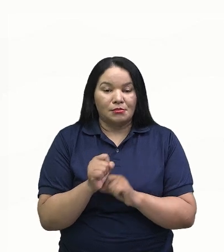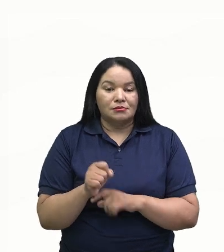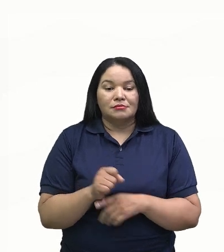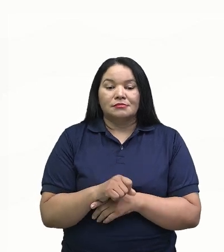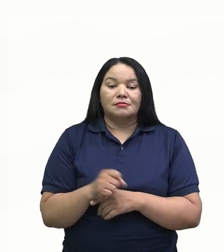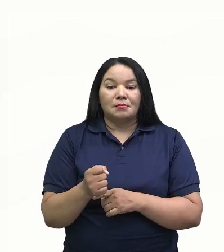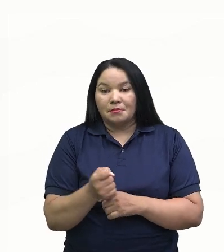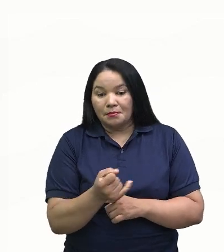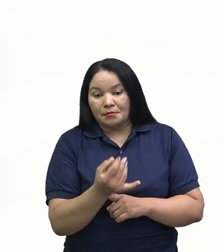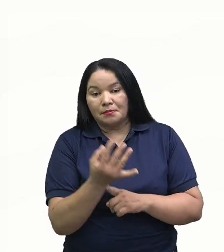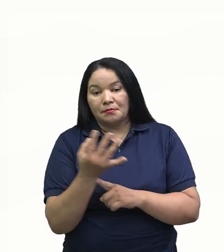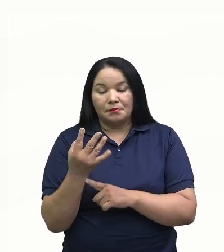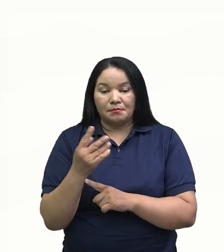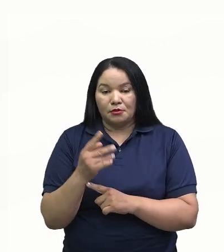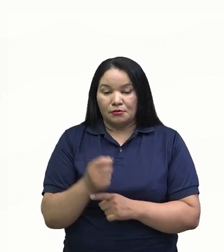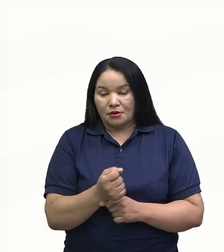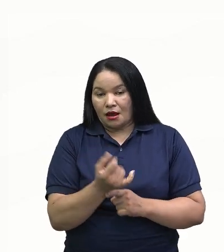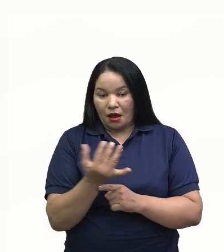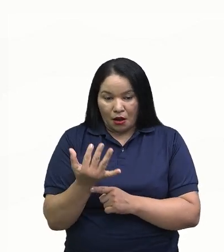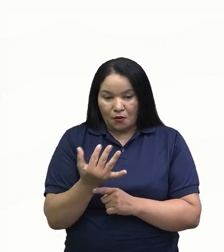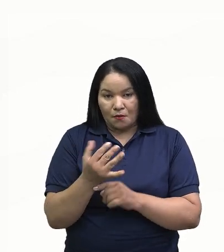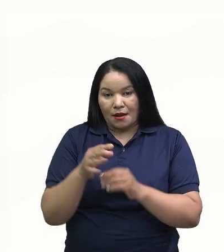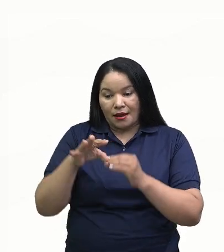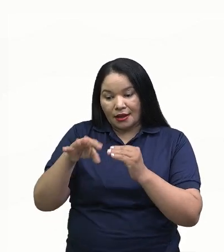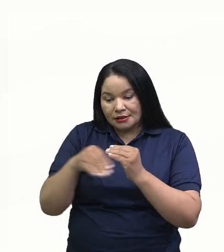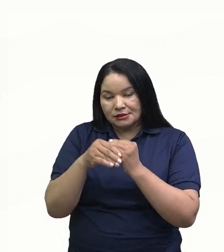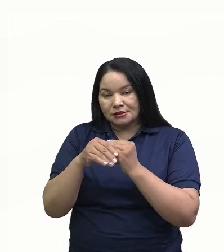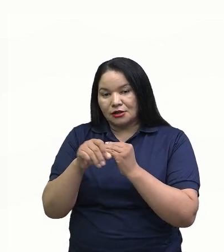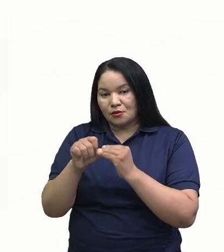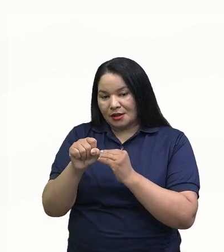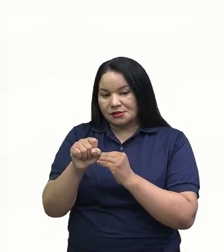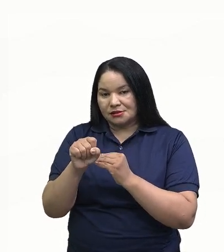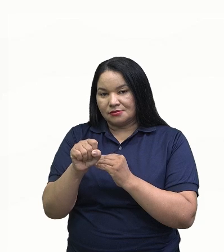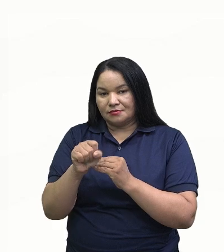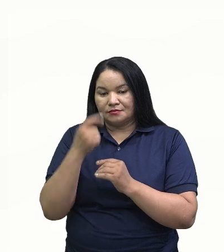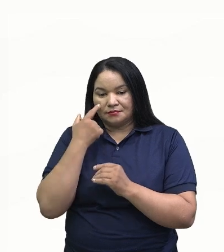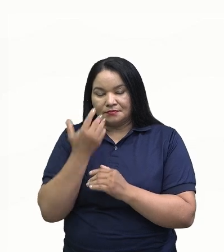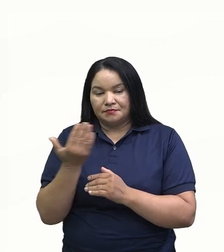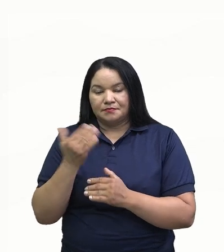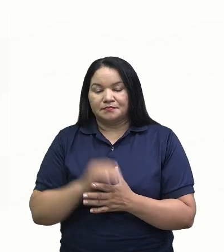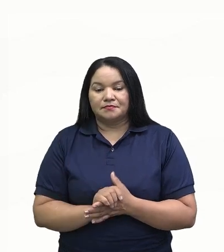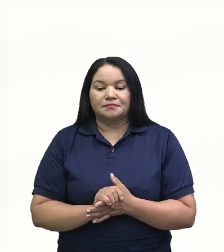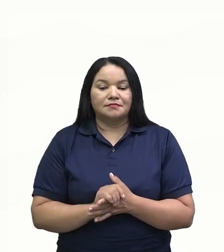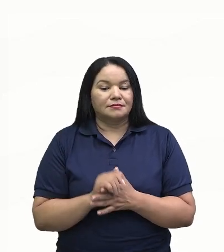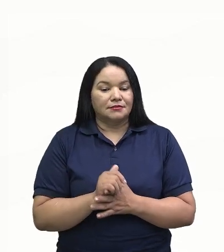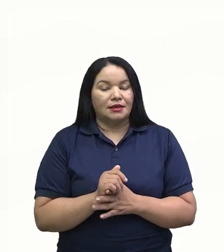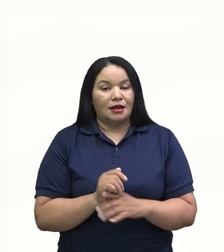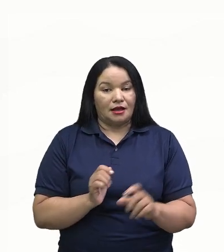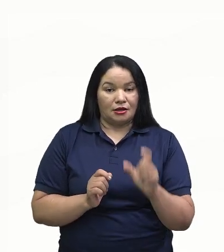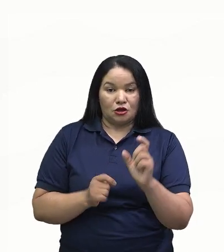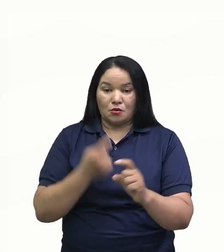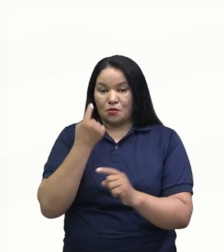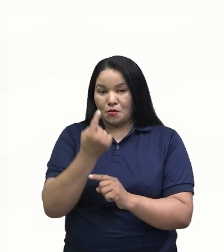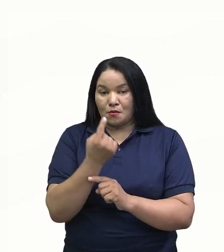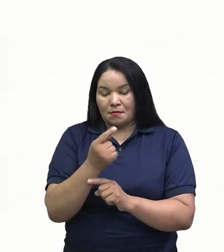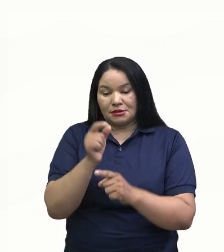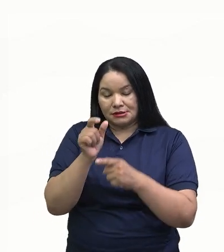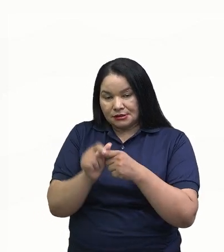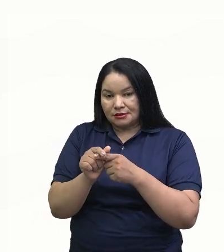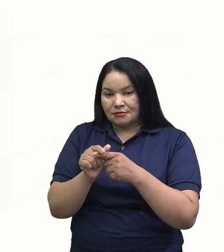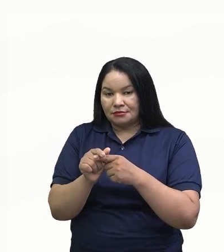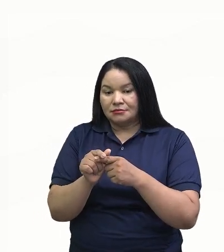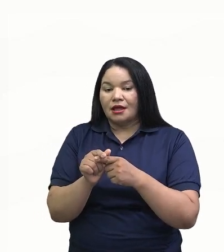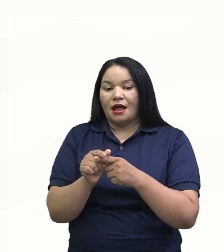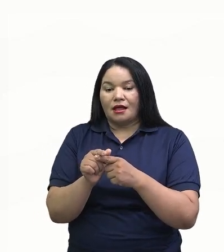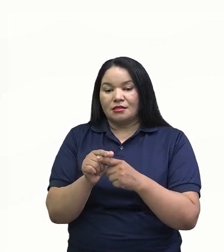palavras, acrescentando o S. Ok? Muito bem. Então, vocês perceberam que ele é composto apenas de uma sílaba, por isso